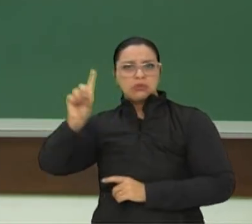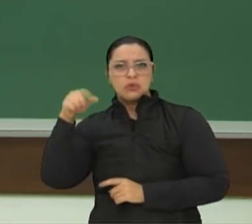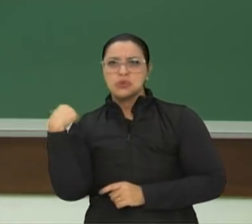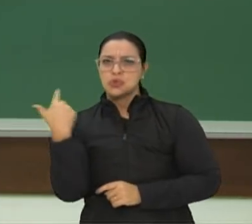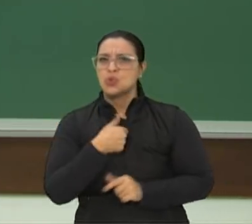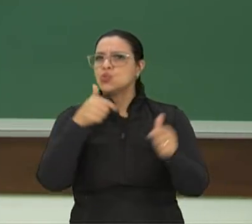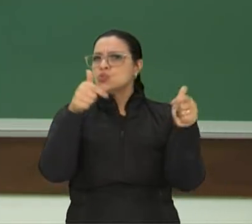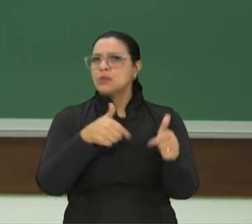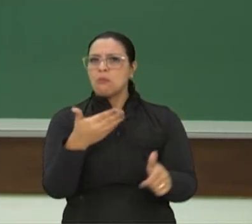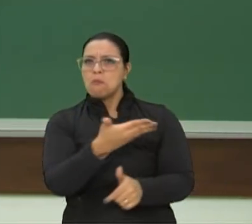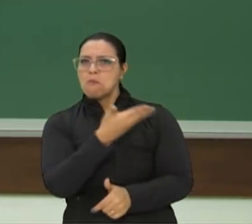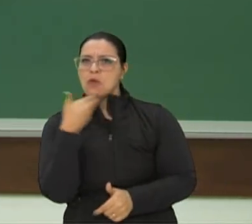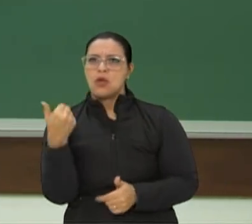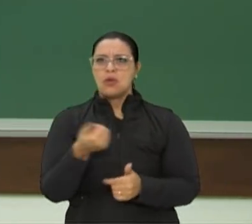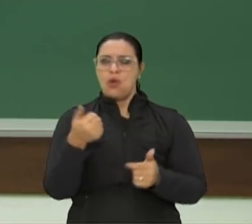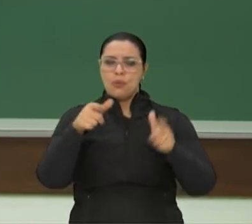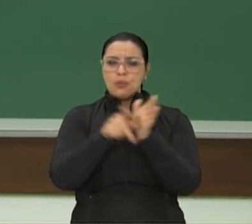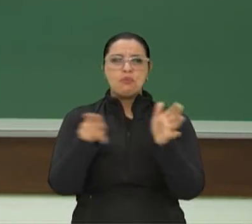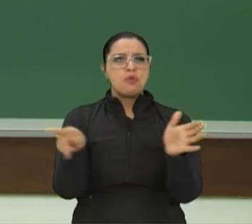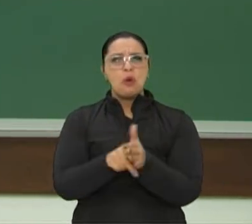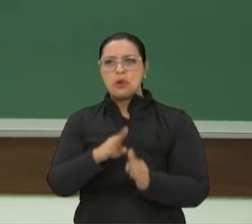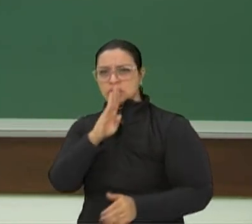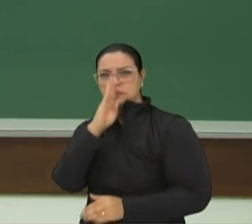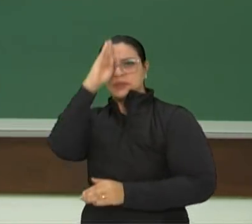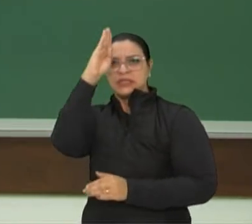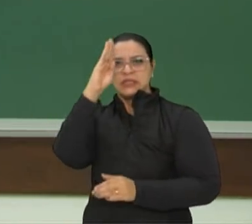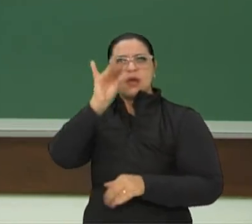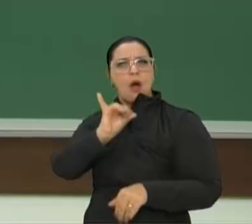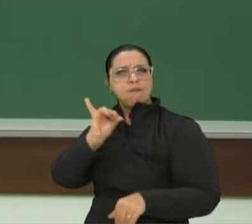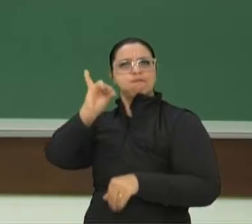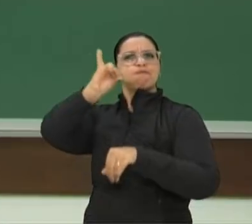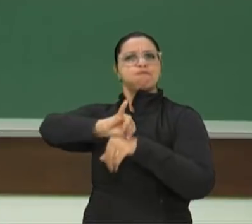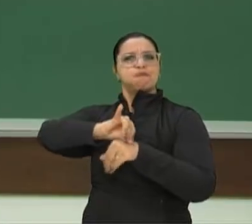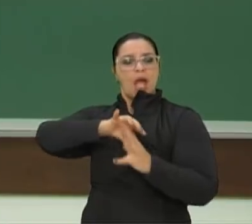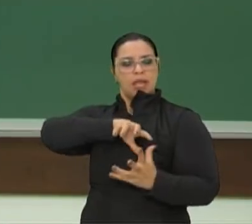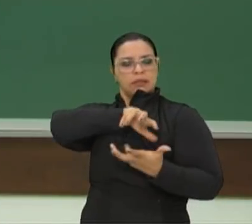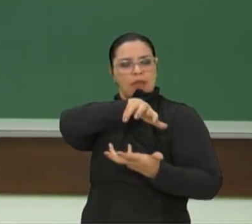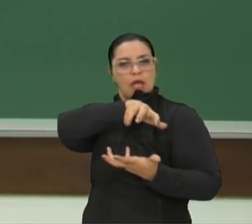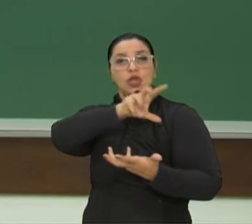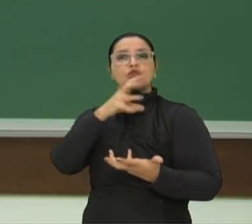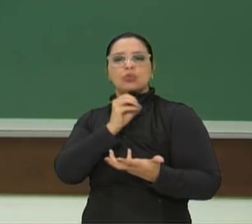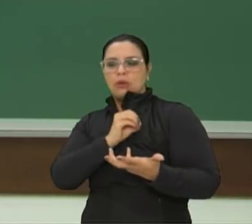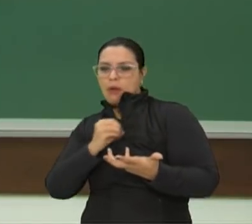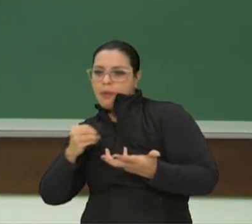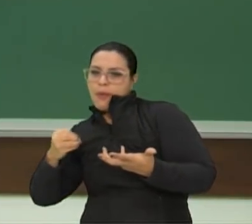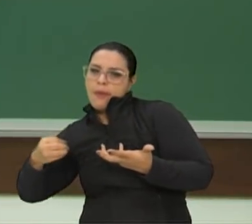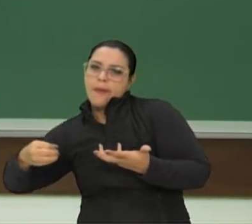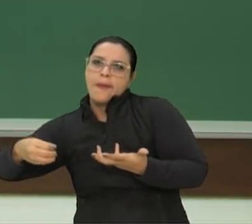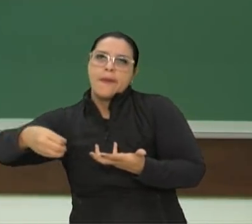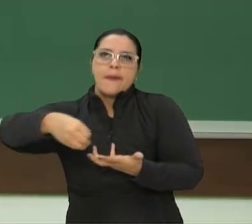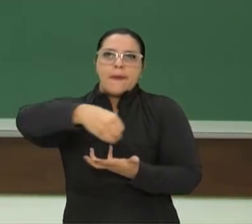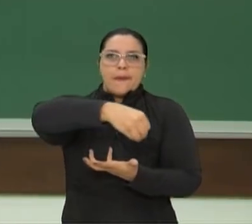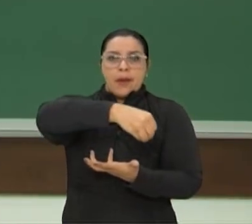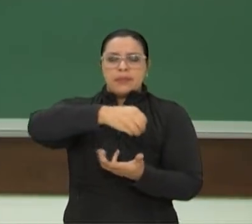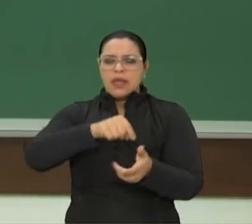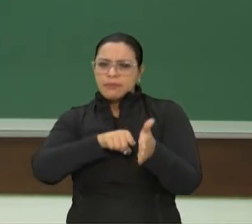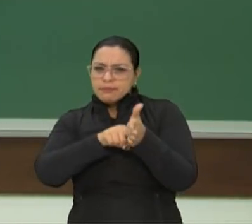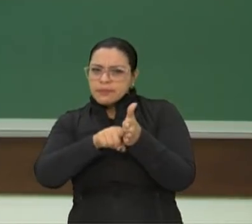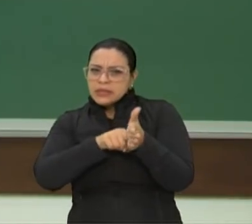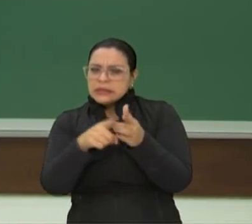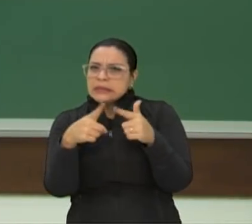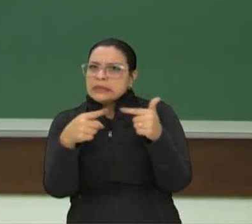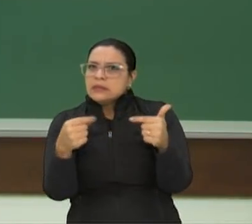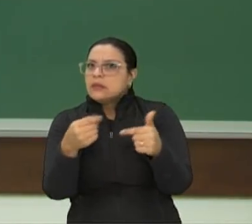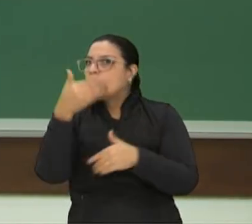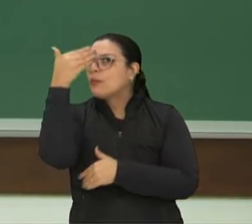outro lugar no universo que não no centro. Então tudo teria que girar ao nosso redor, tá? Só que com o avanço das pesquisas científicas